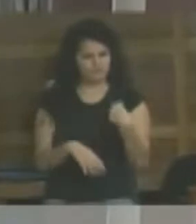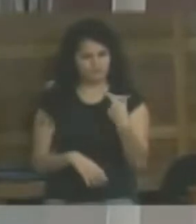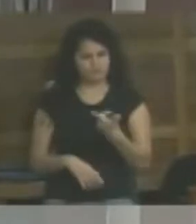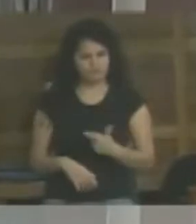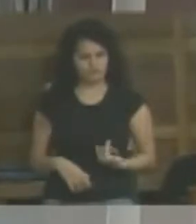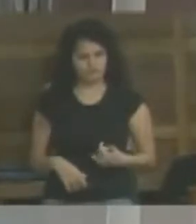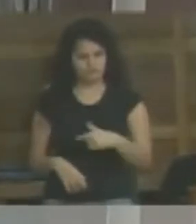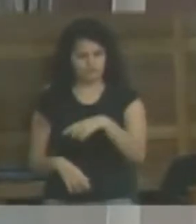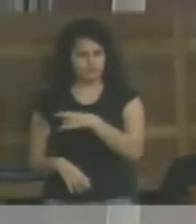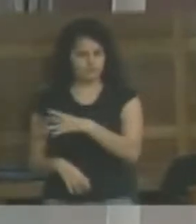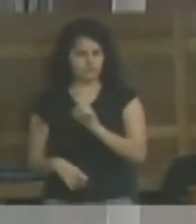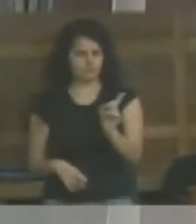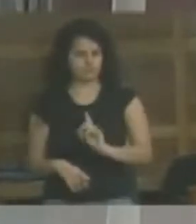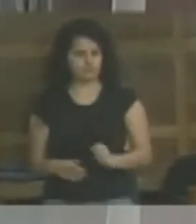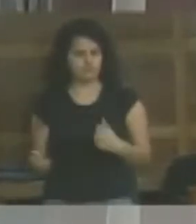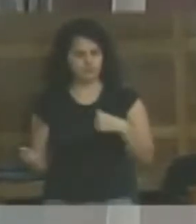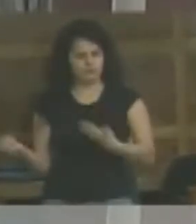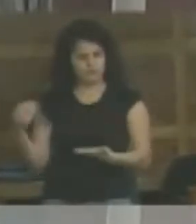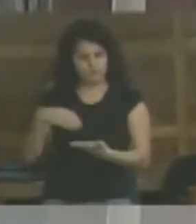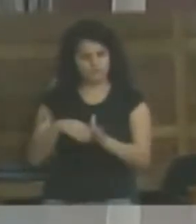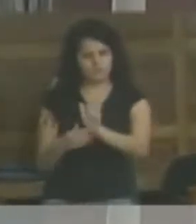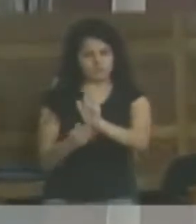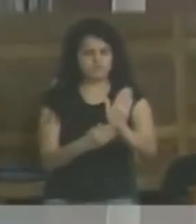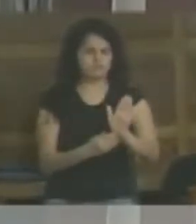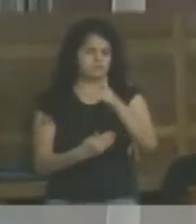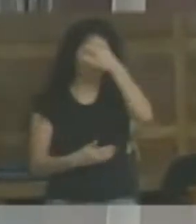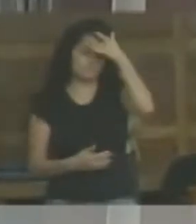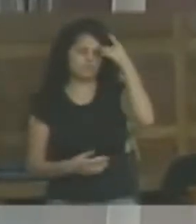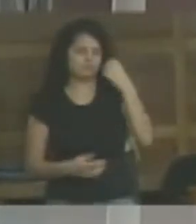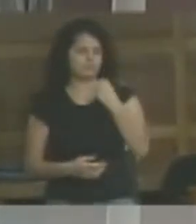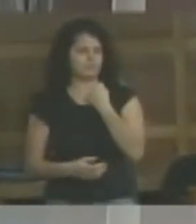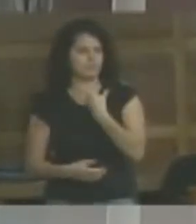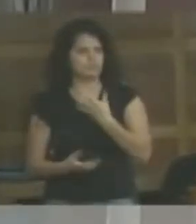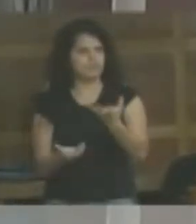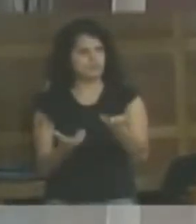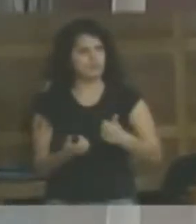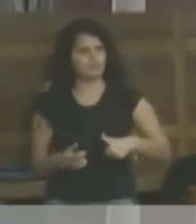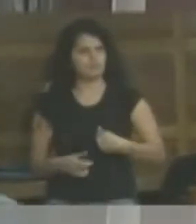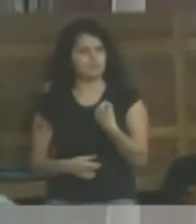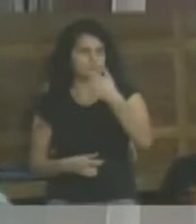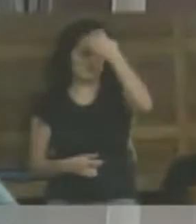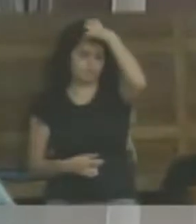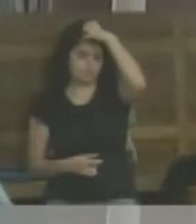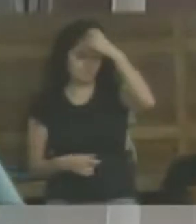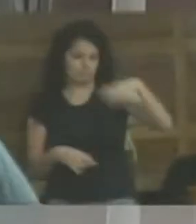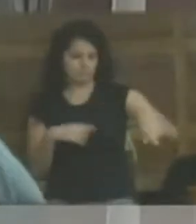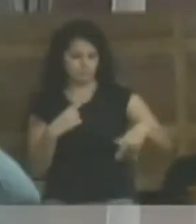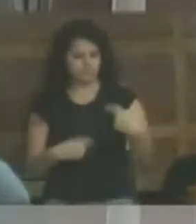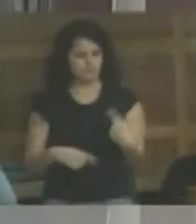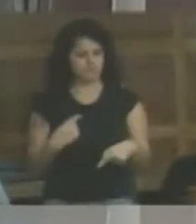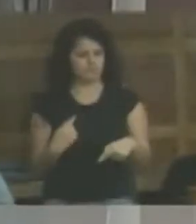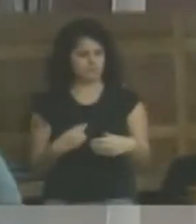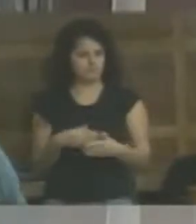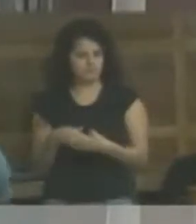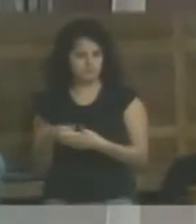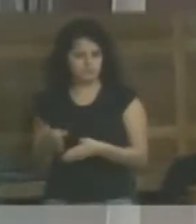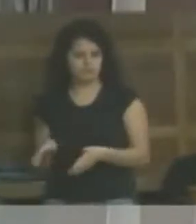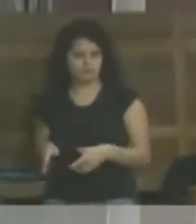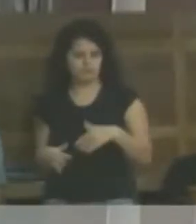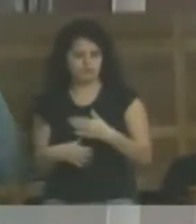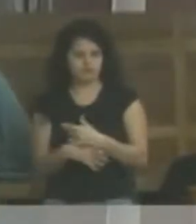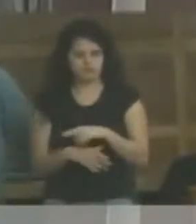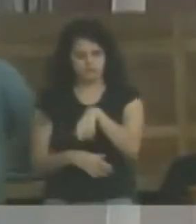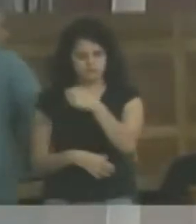eu acredito, para representar as pessoas do bem que querem o melhor para a nossa cidade. Politicagem, passa mais tarde. Essa cidade não precisa disso,